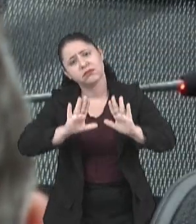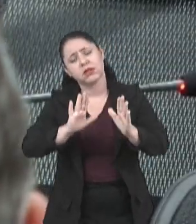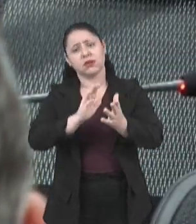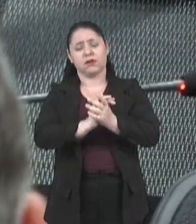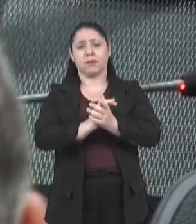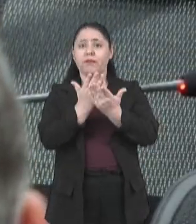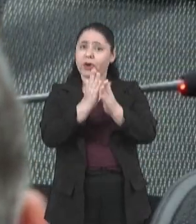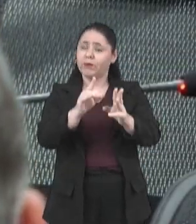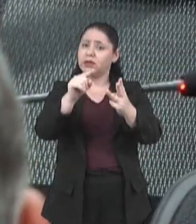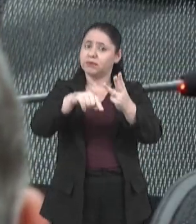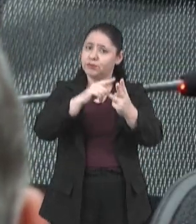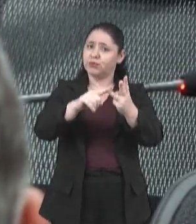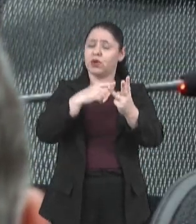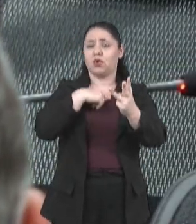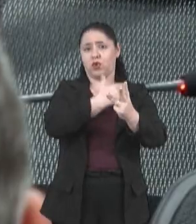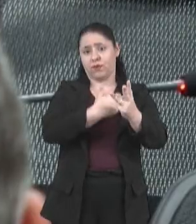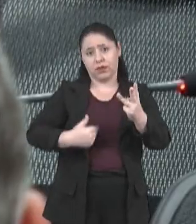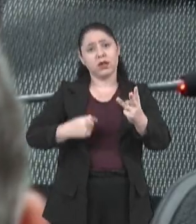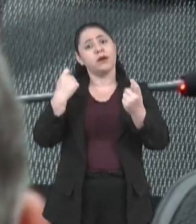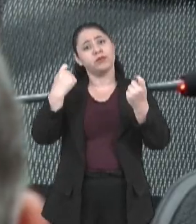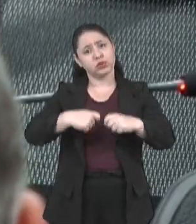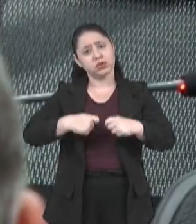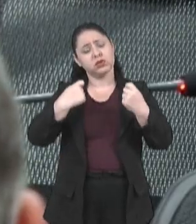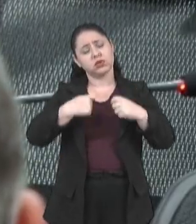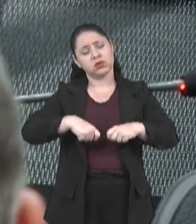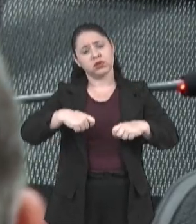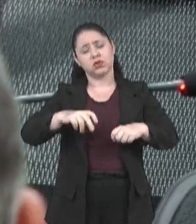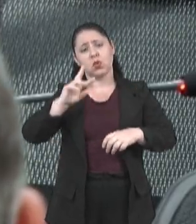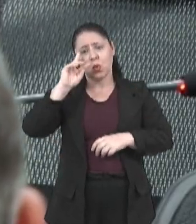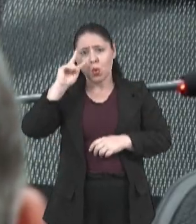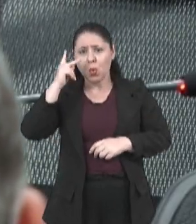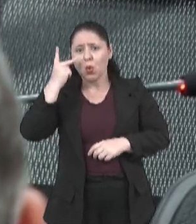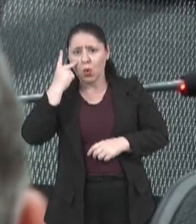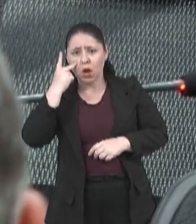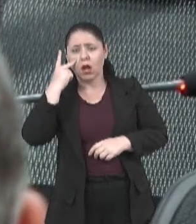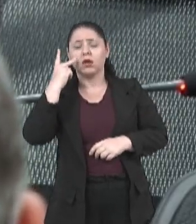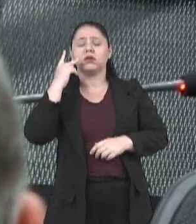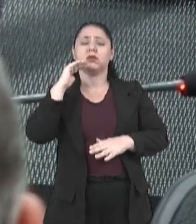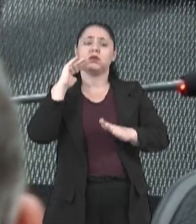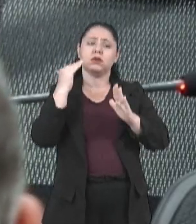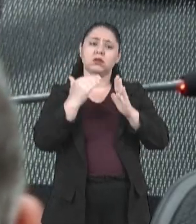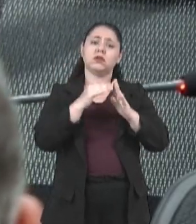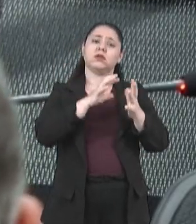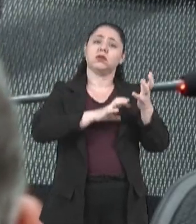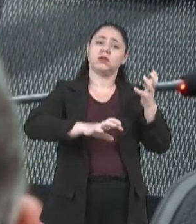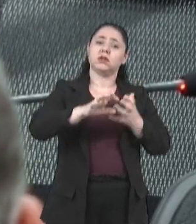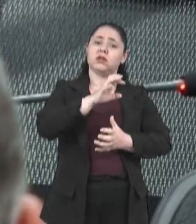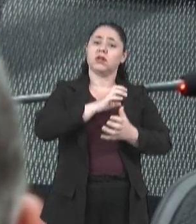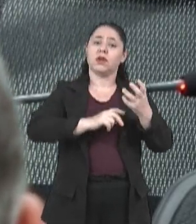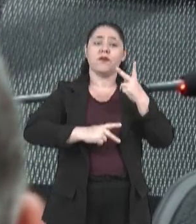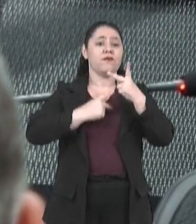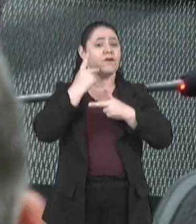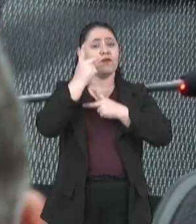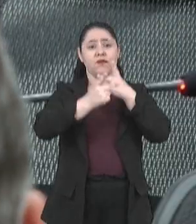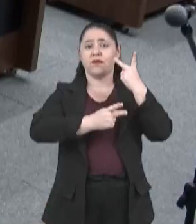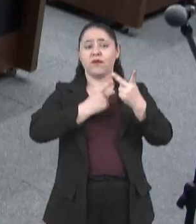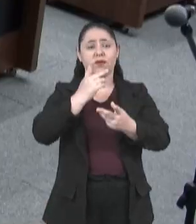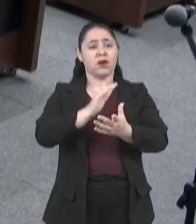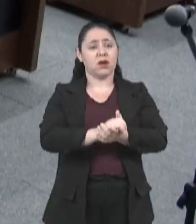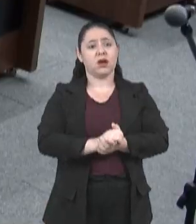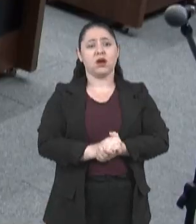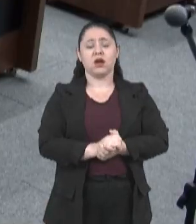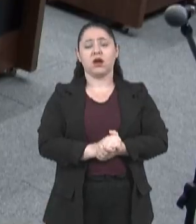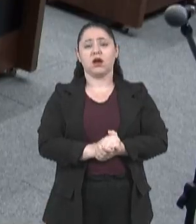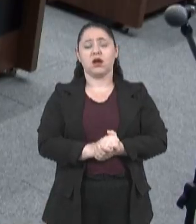Terceiro, para concluir, o governo deveria ter reconhecimento da crise. Diferente. O governo federal só aumenta